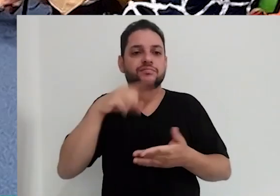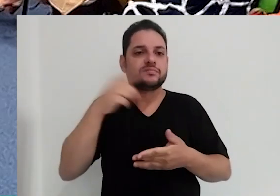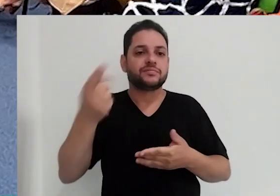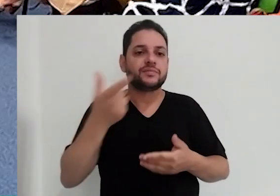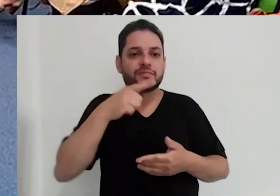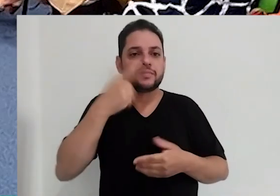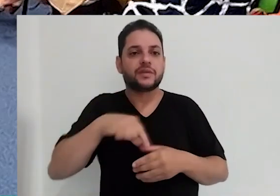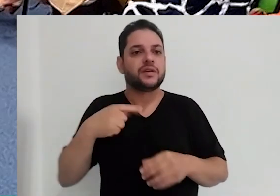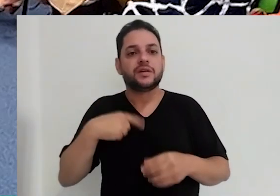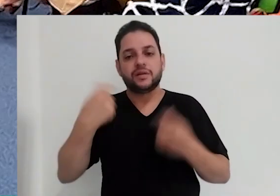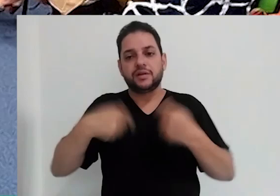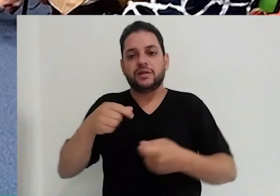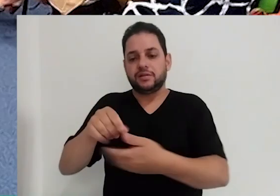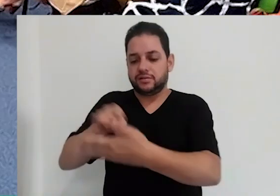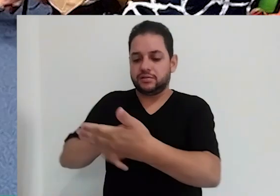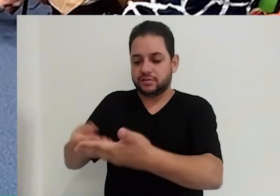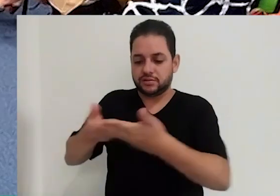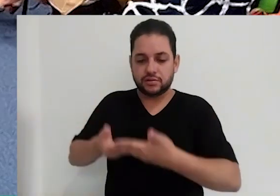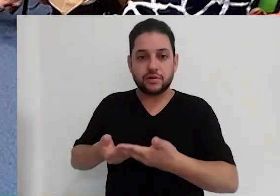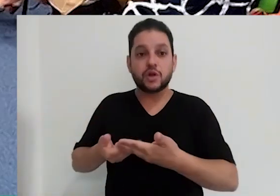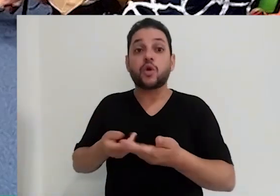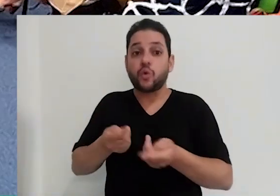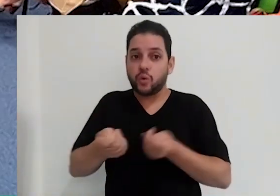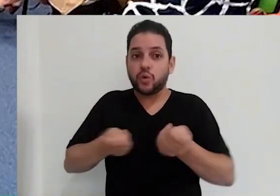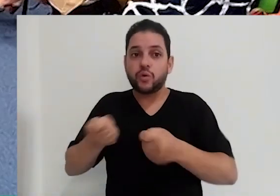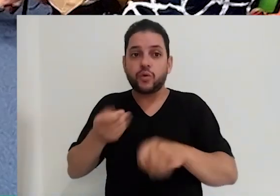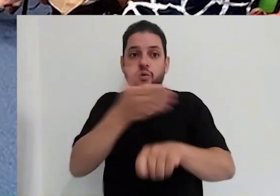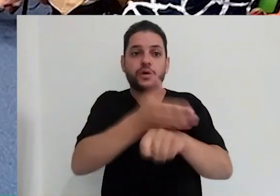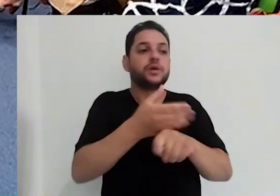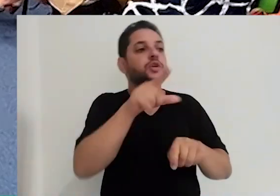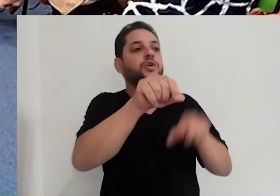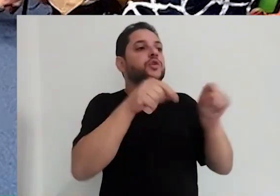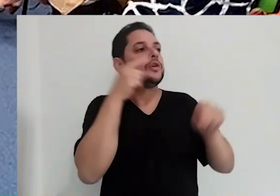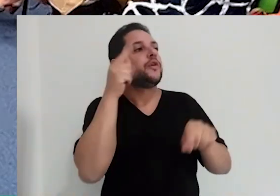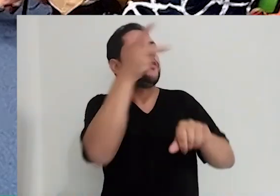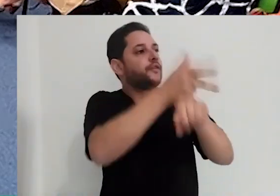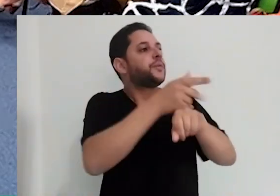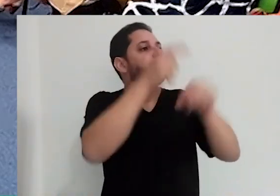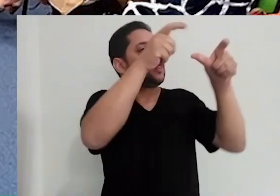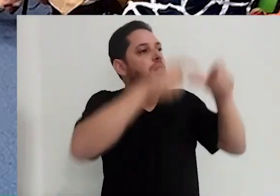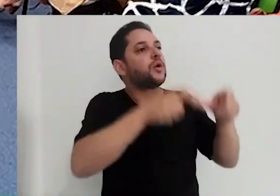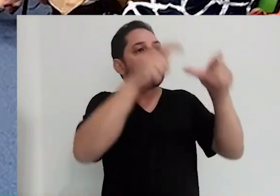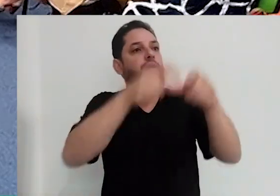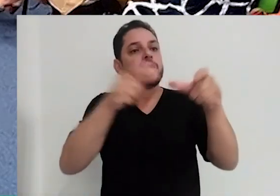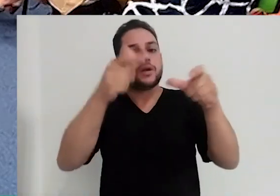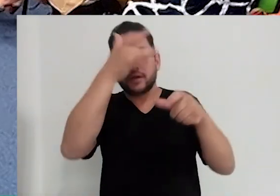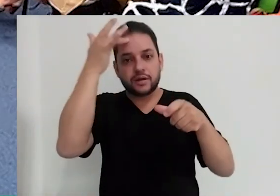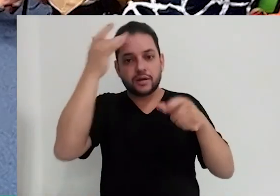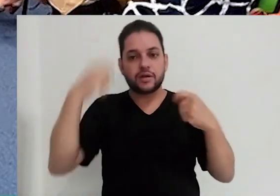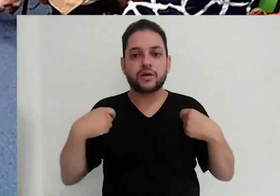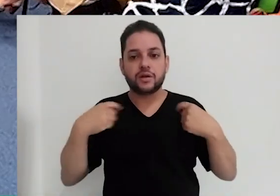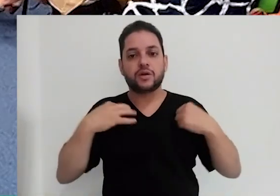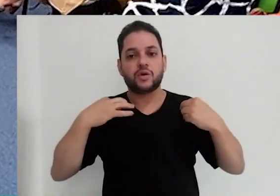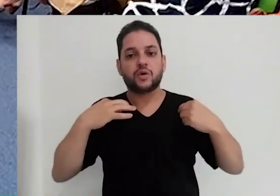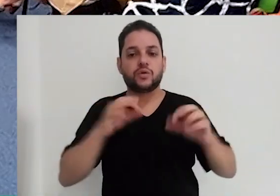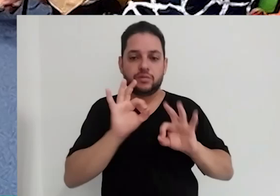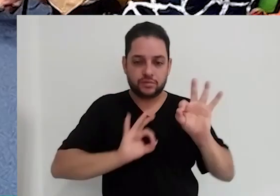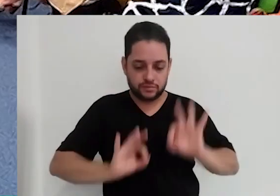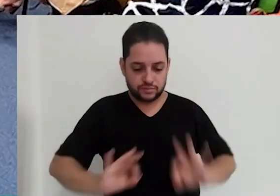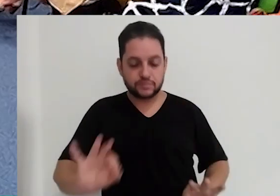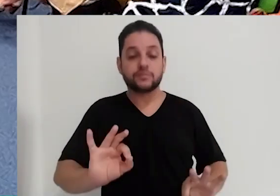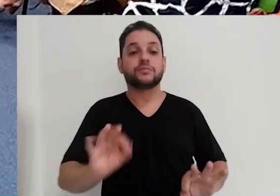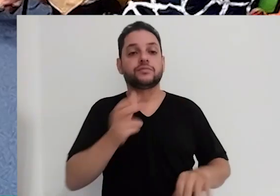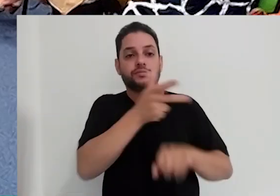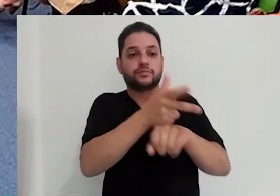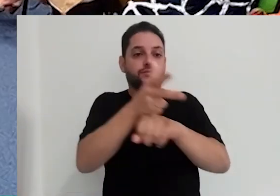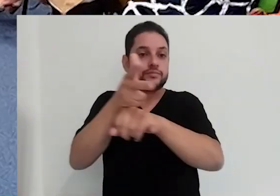para é muito controlado né eles escolhem quem você vai filmar no lugar que você vai filmar eles vestem a pessoa eles limpam a pessoa eles arrumam a pessoa então foi um